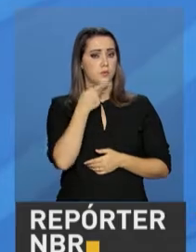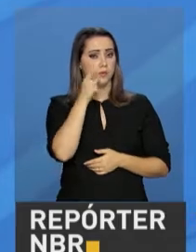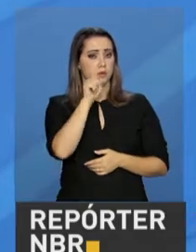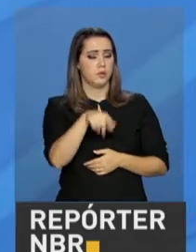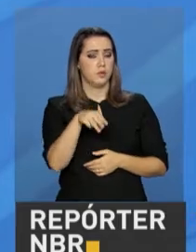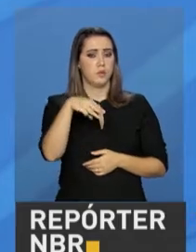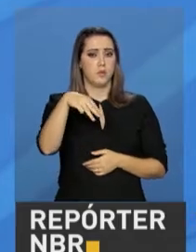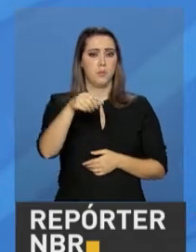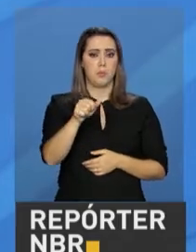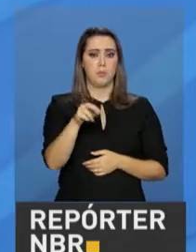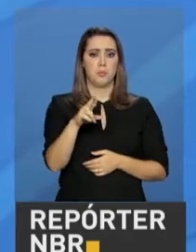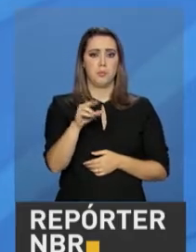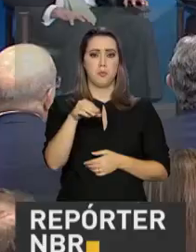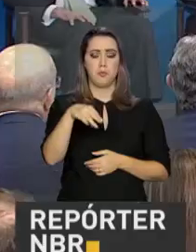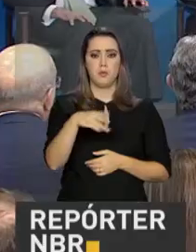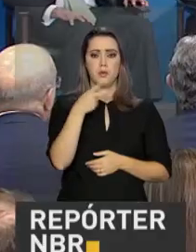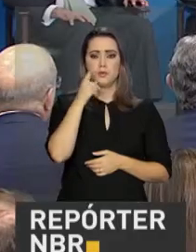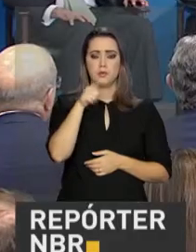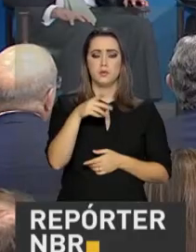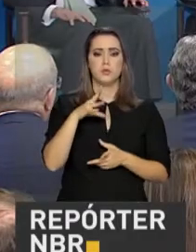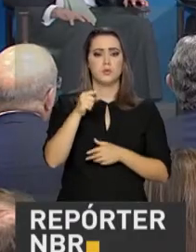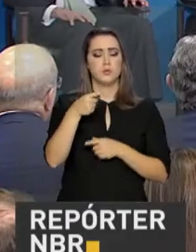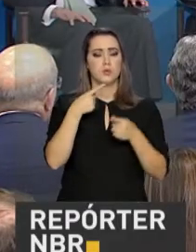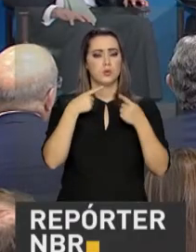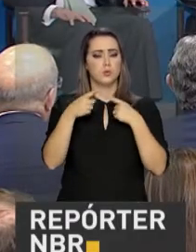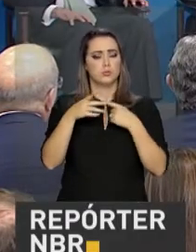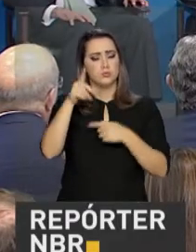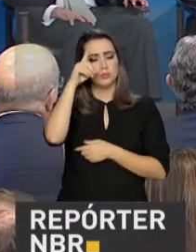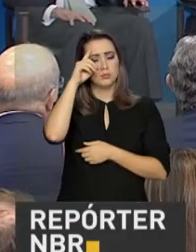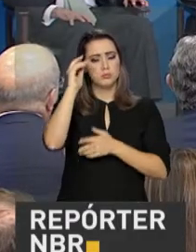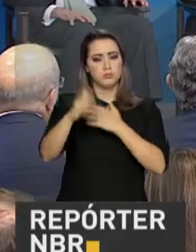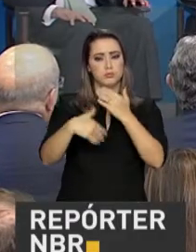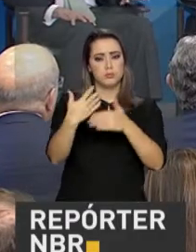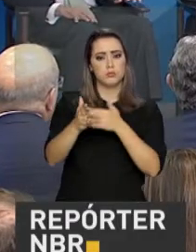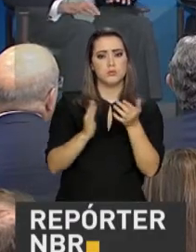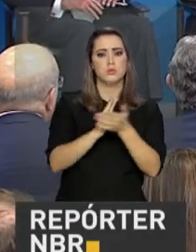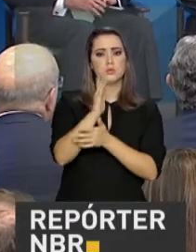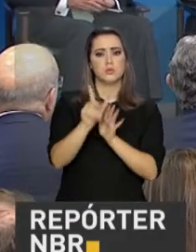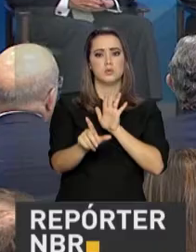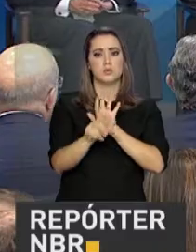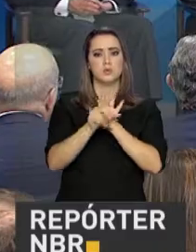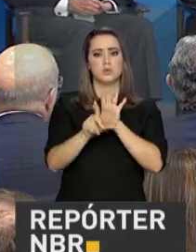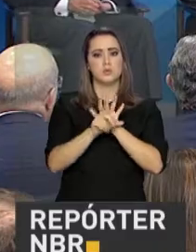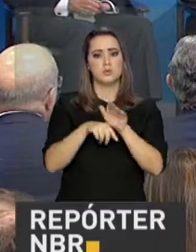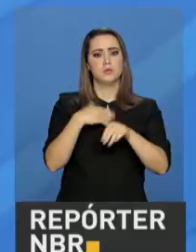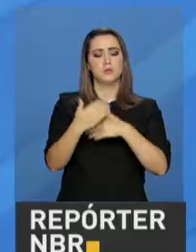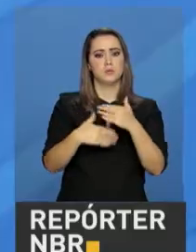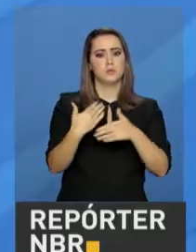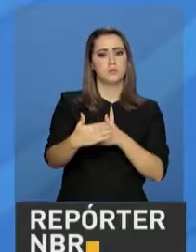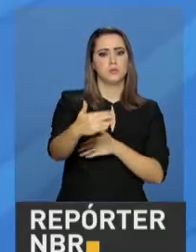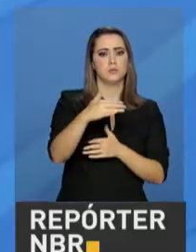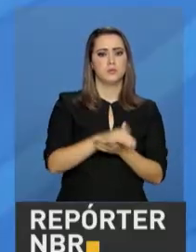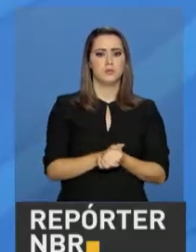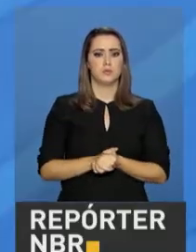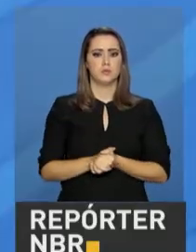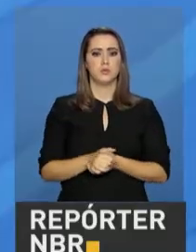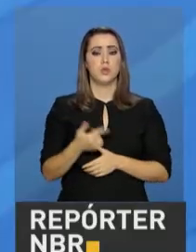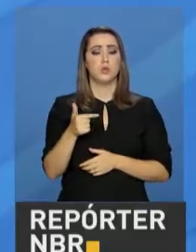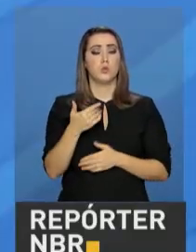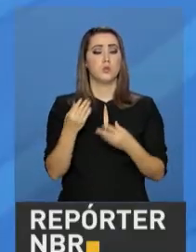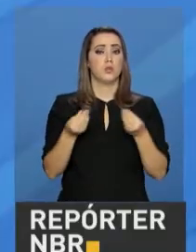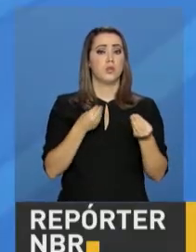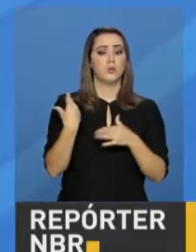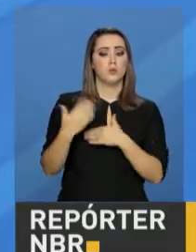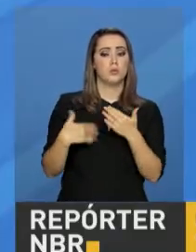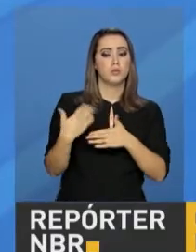Marum disse que vai buscar diariamente a aprovação das reformas necessárias para que o Brasil avance. Não há como negar que